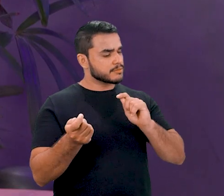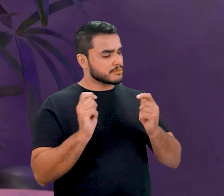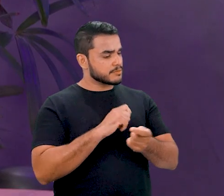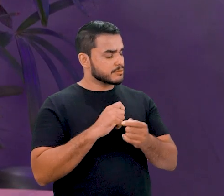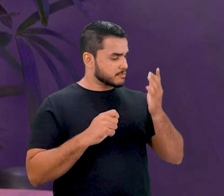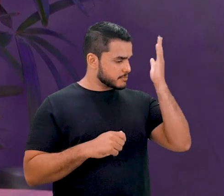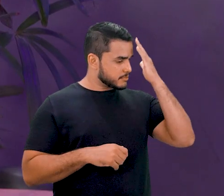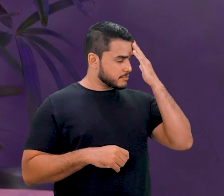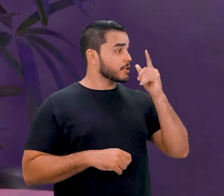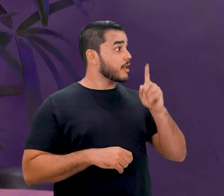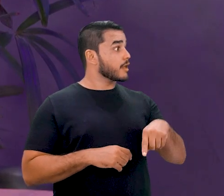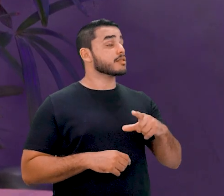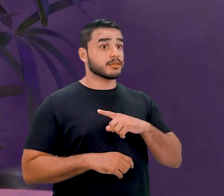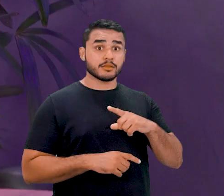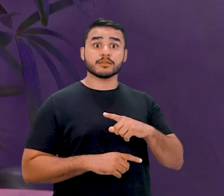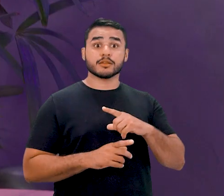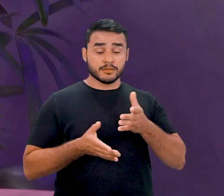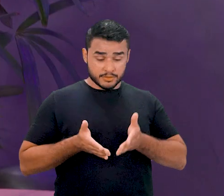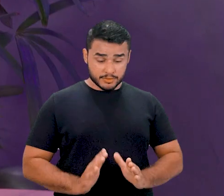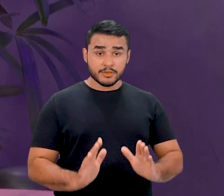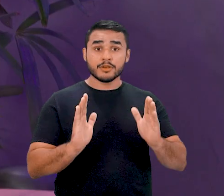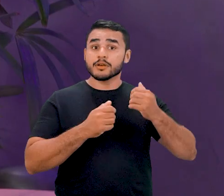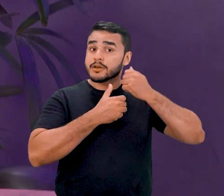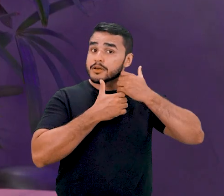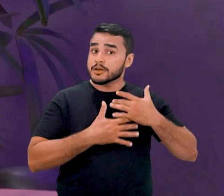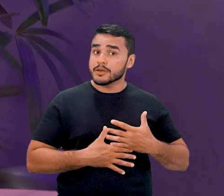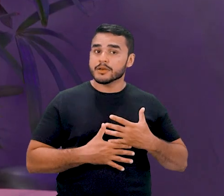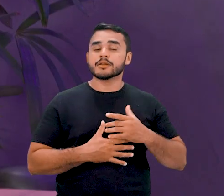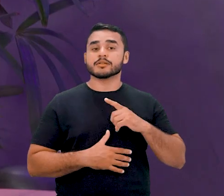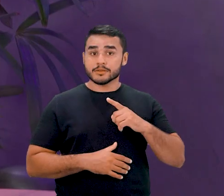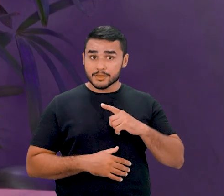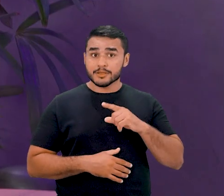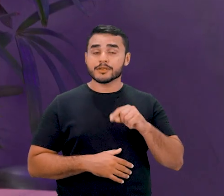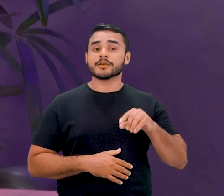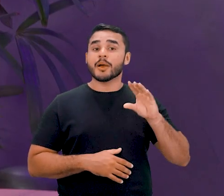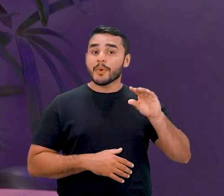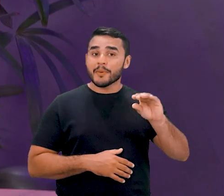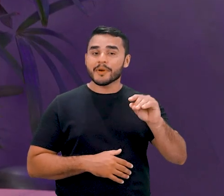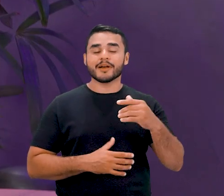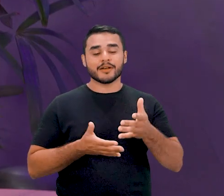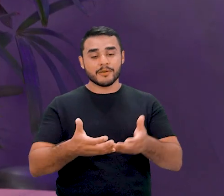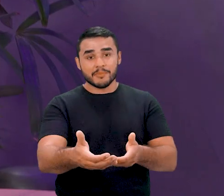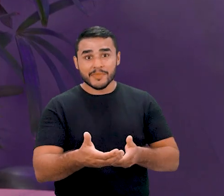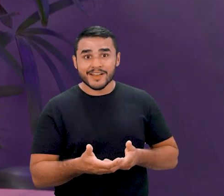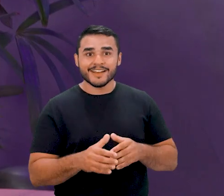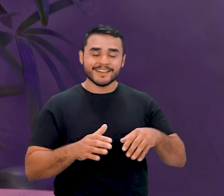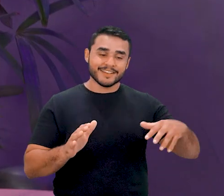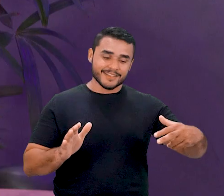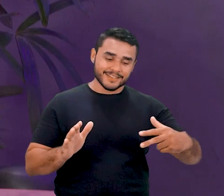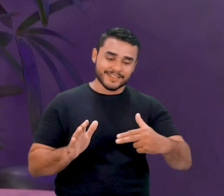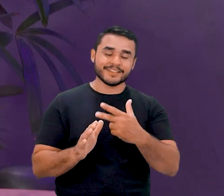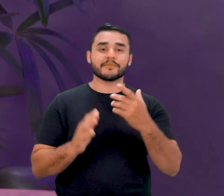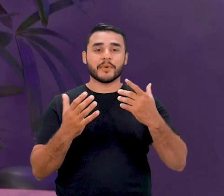parto com audiodescrição, porque ele contava tudo. Tô te higienizando, tô te cortando. Vou puxar a Julinha agora. Que legal. Então, foi um